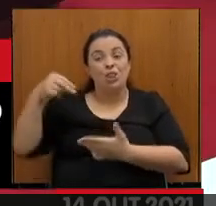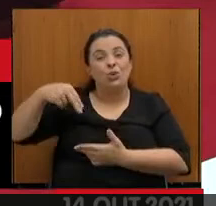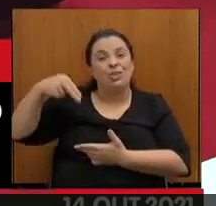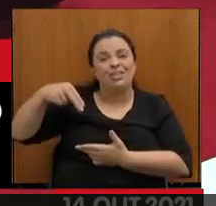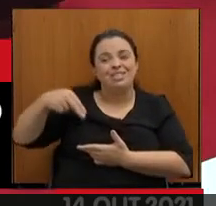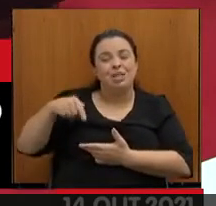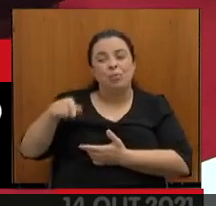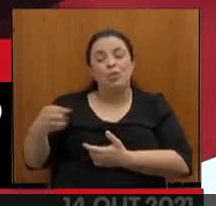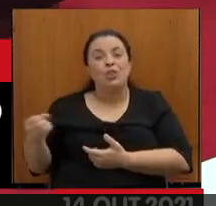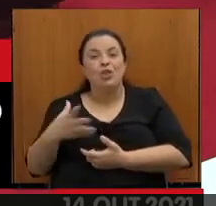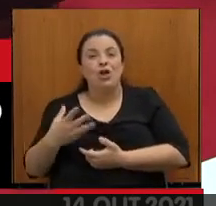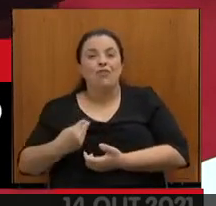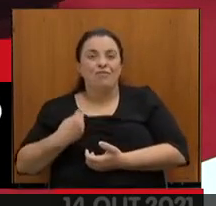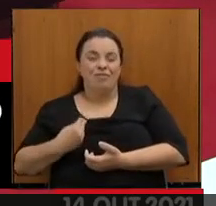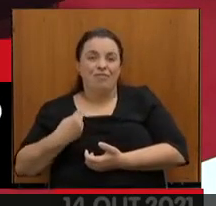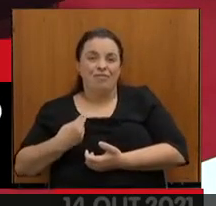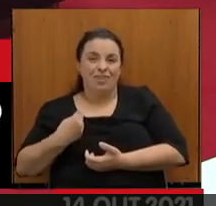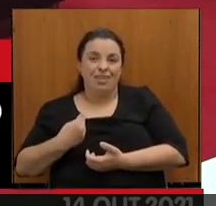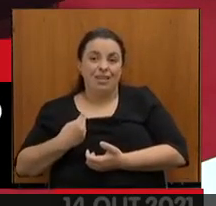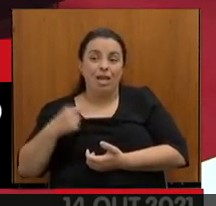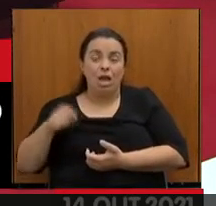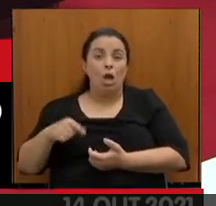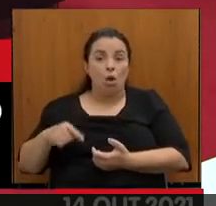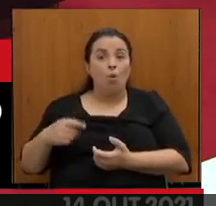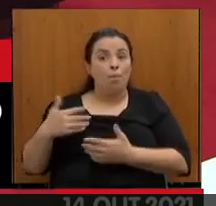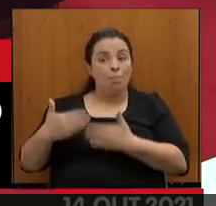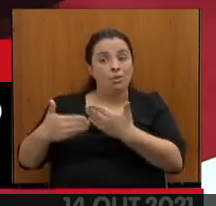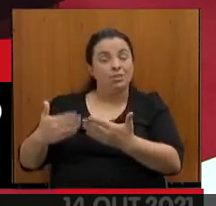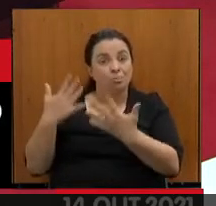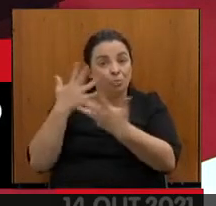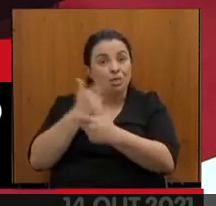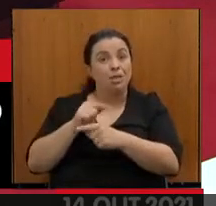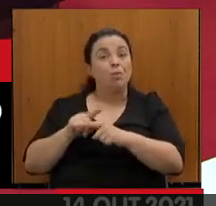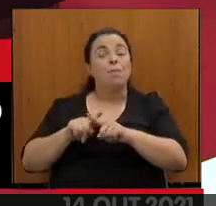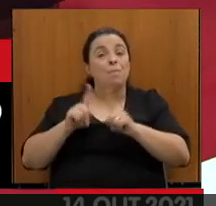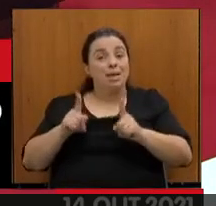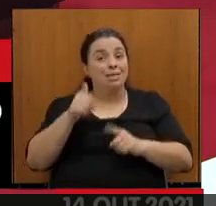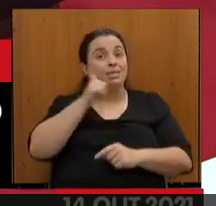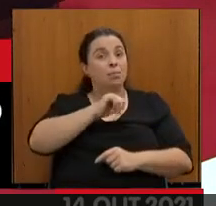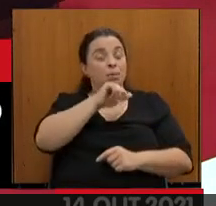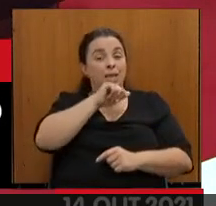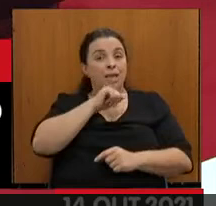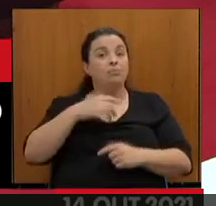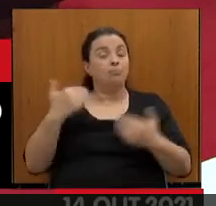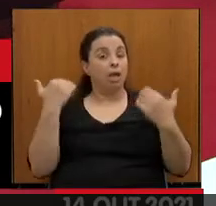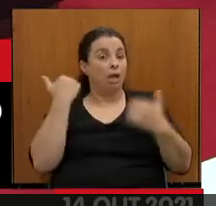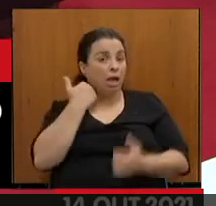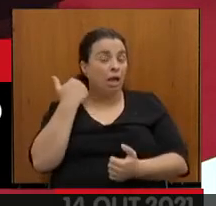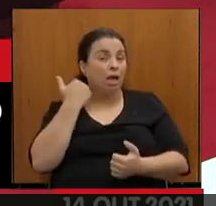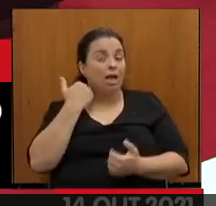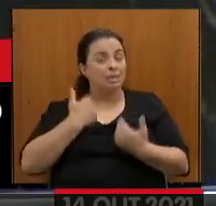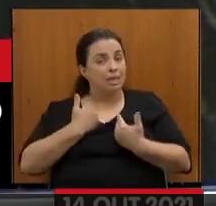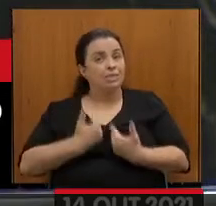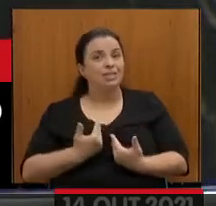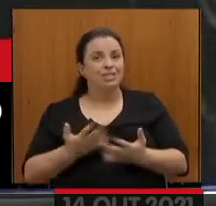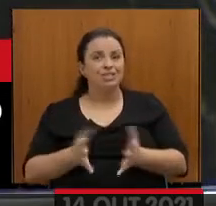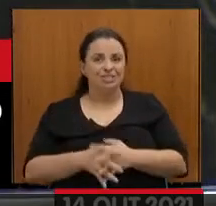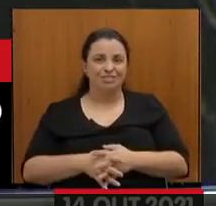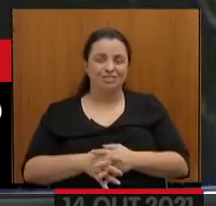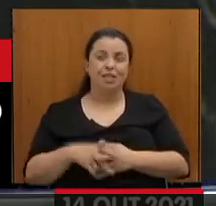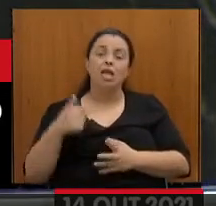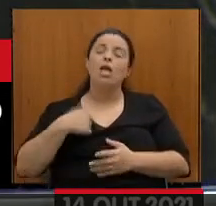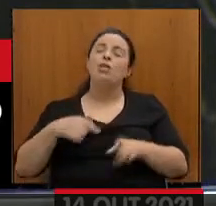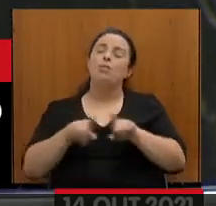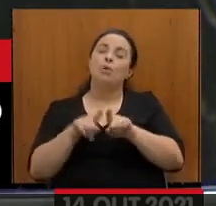é muito bonito, mas que é altamente desgastante para todas nós. Tenho um compromisso de apoiar as proposições de